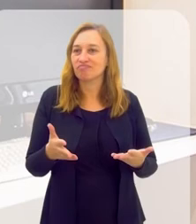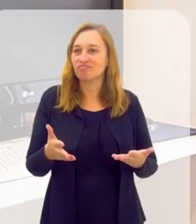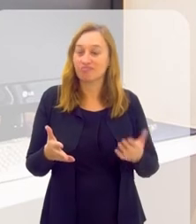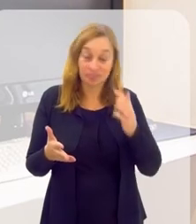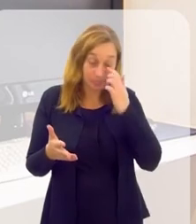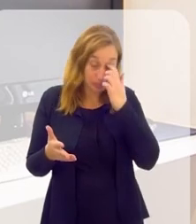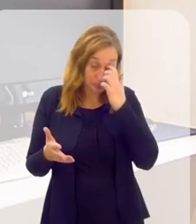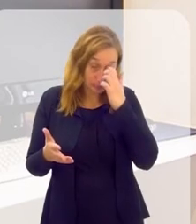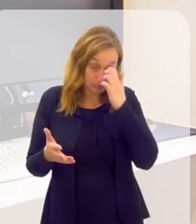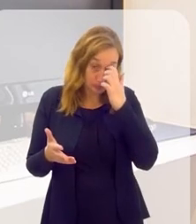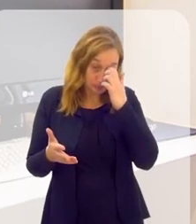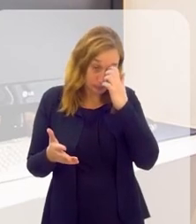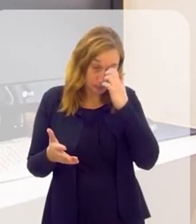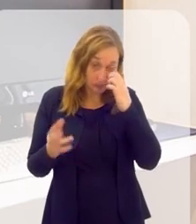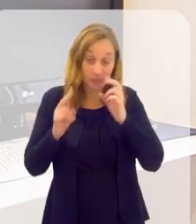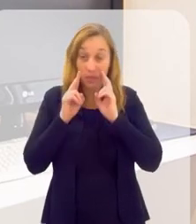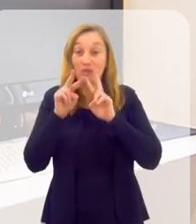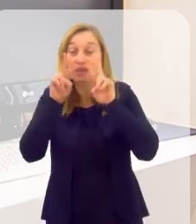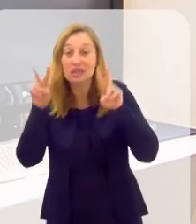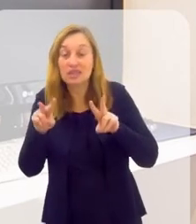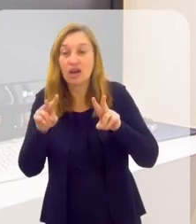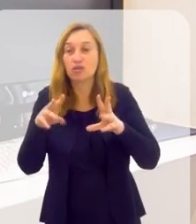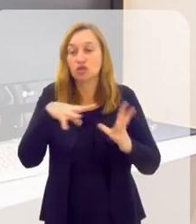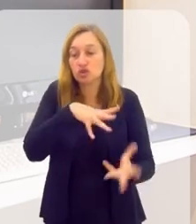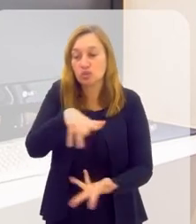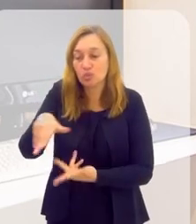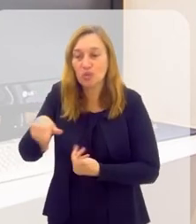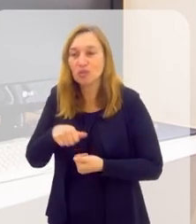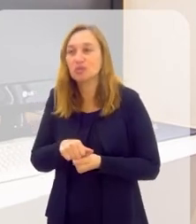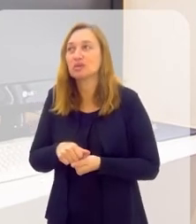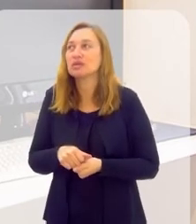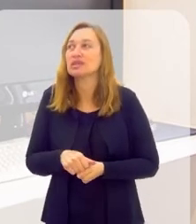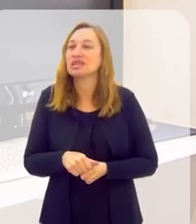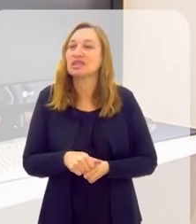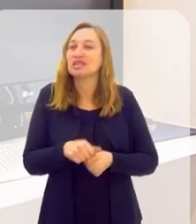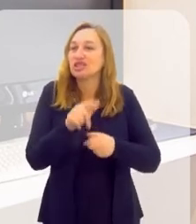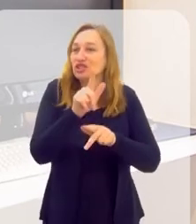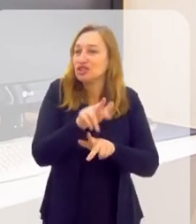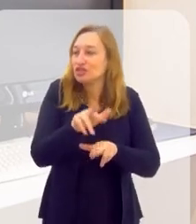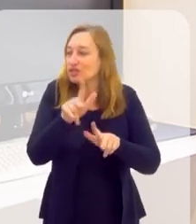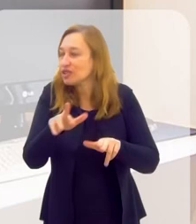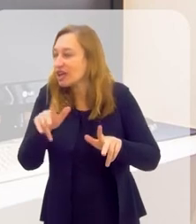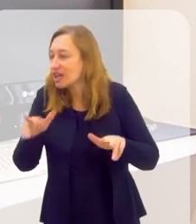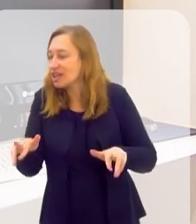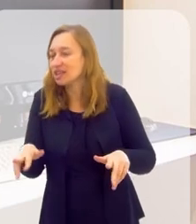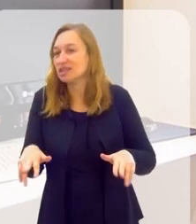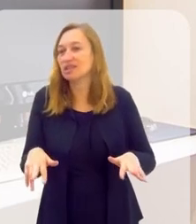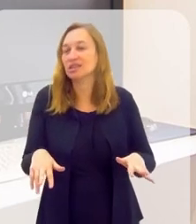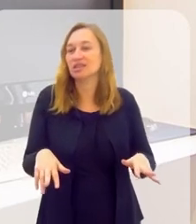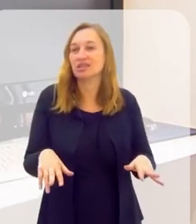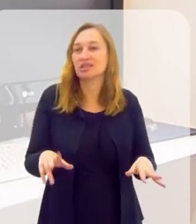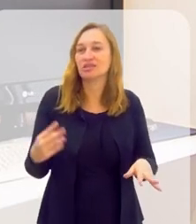pela visão de mundo mais arejada, multiplicada,